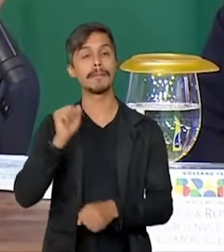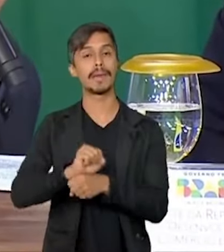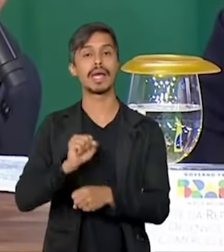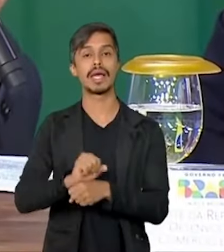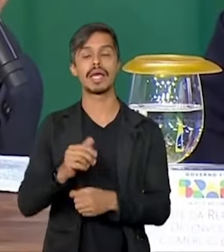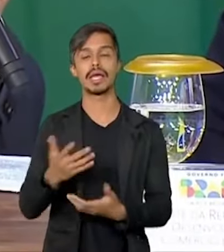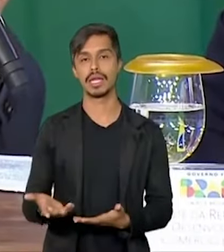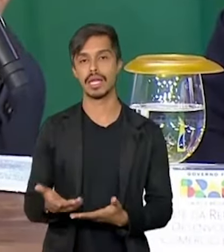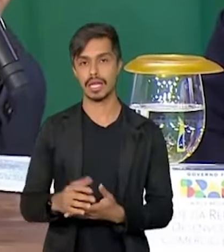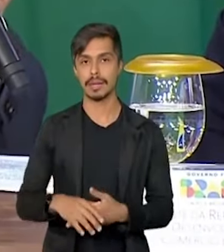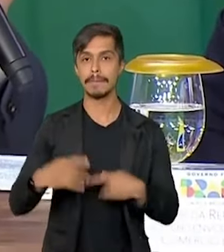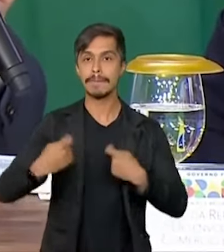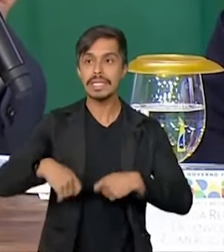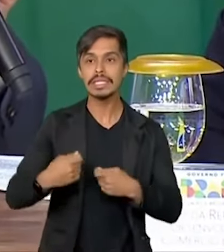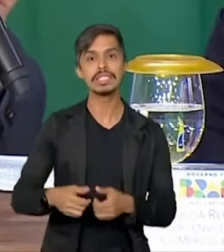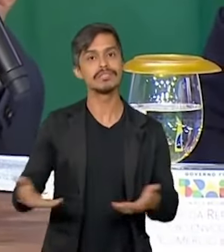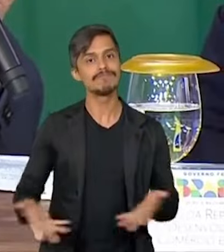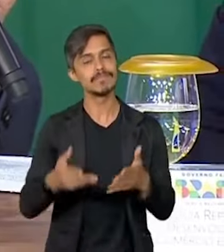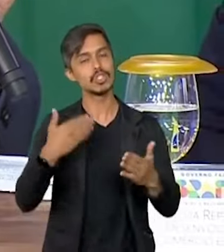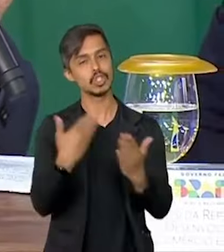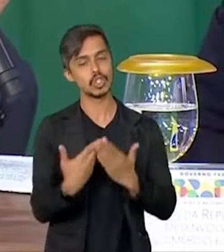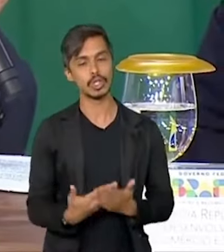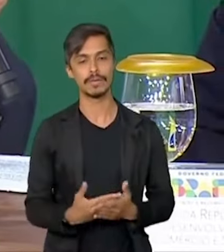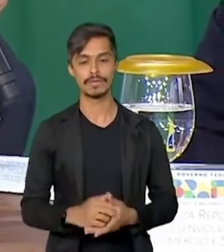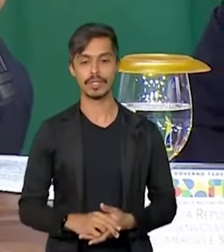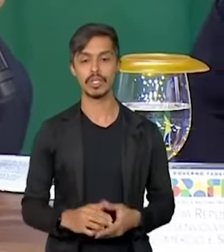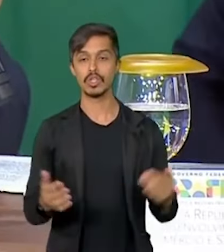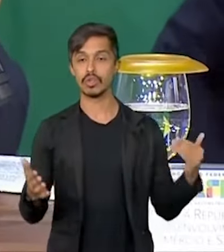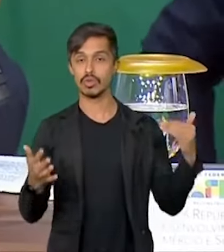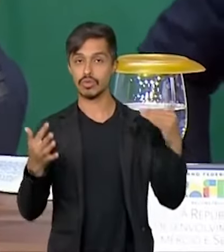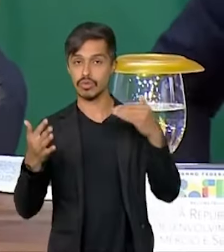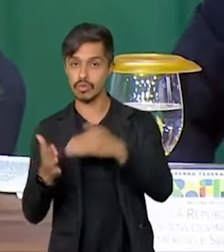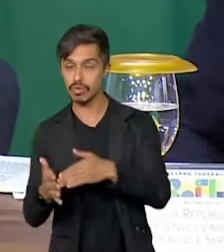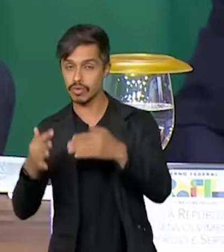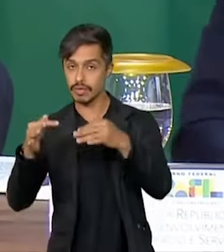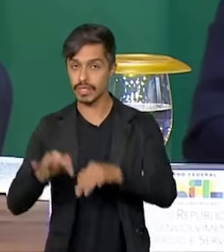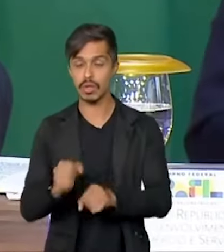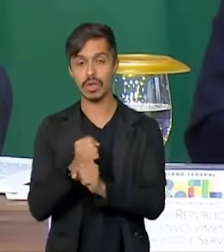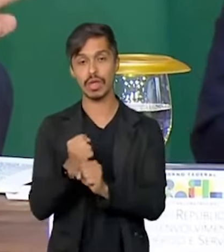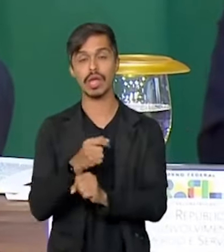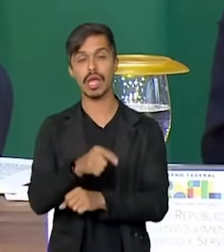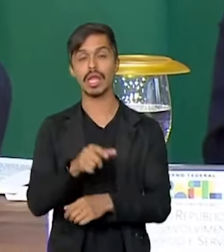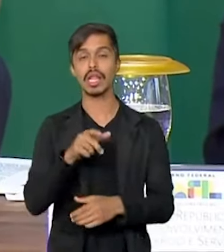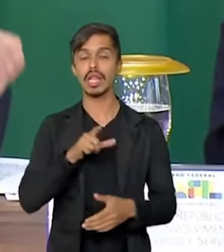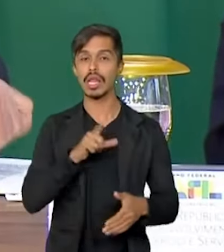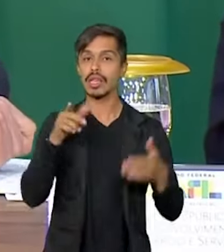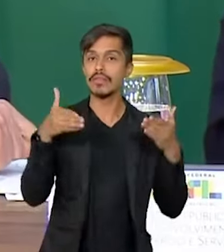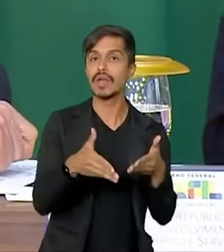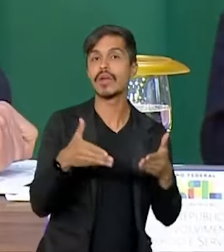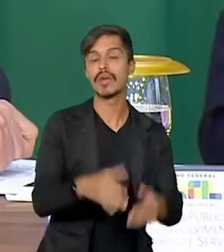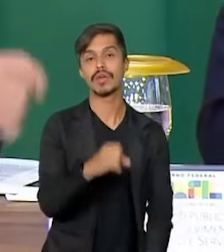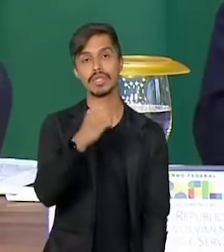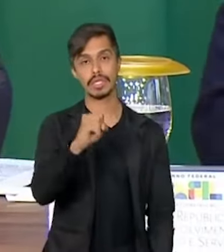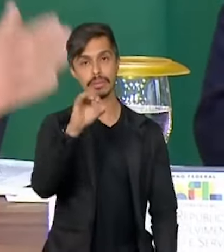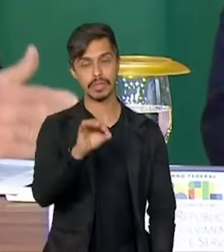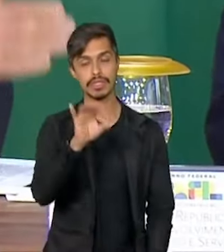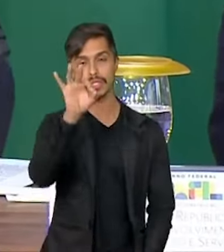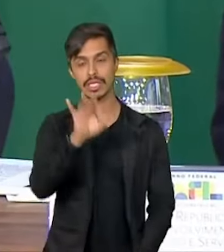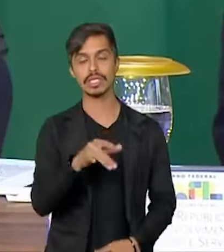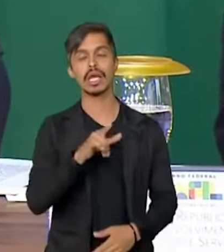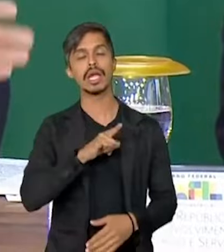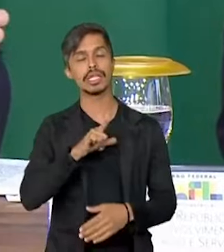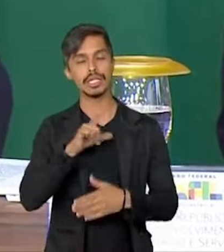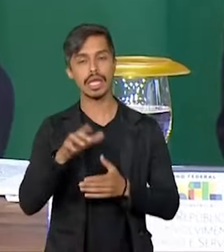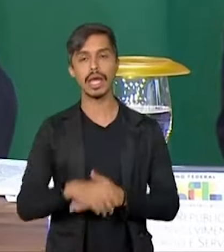mês. E no final do ano, se ele comparecer 80% e passar de ano, mais 1.000. No